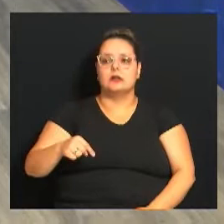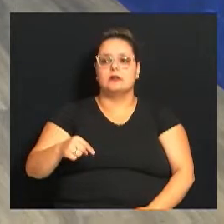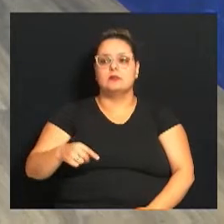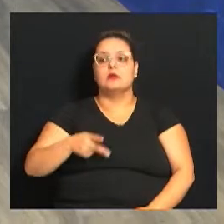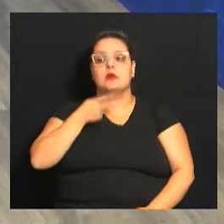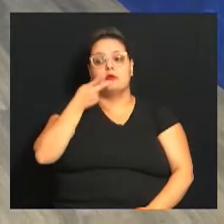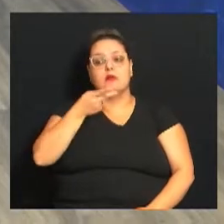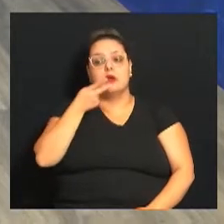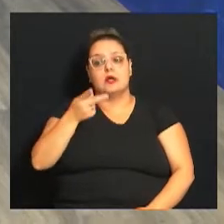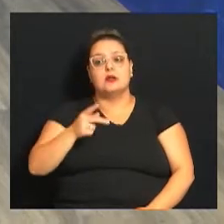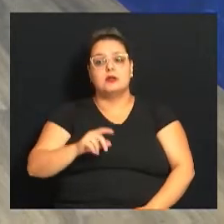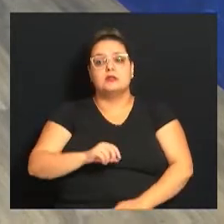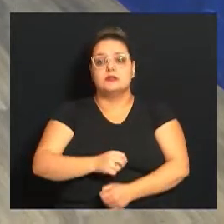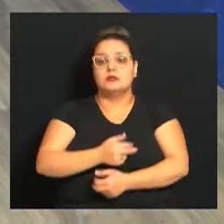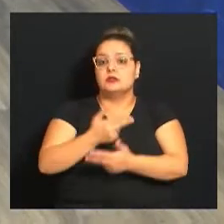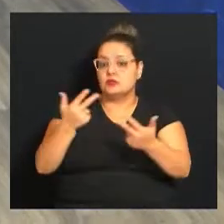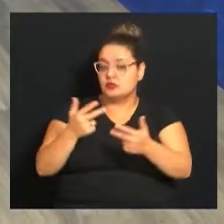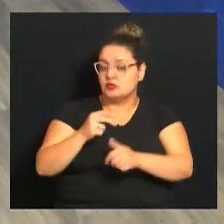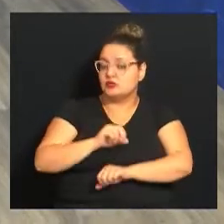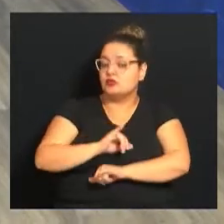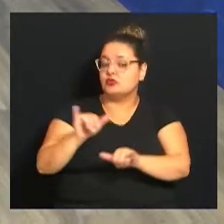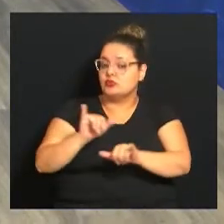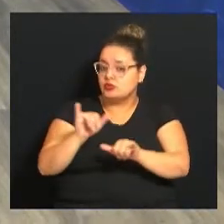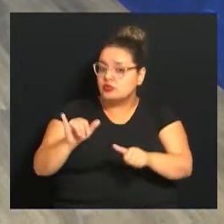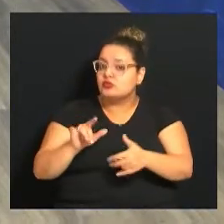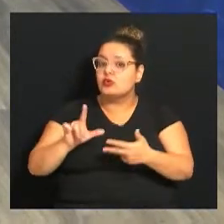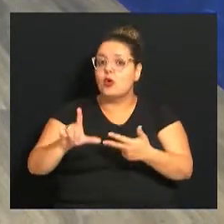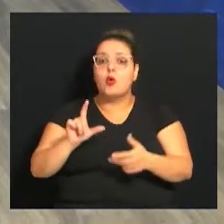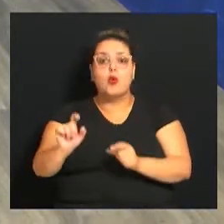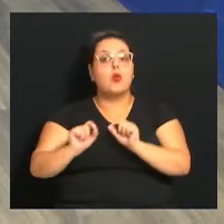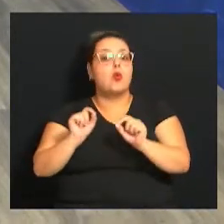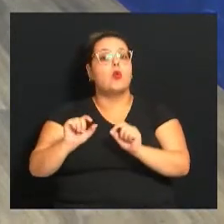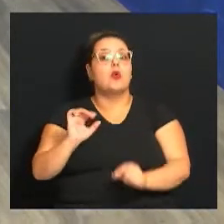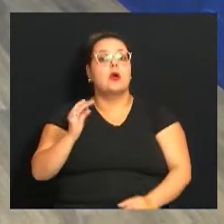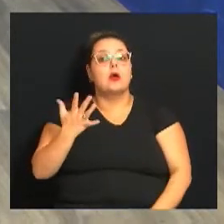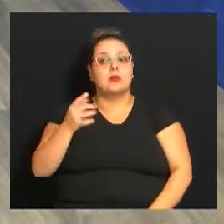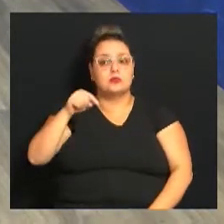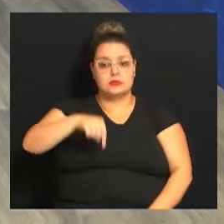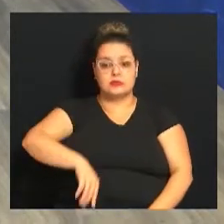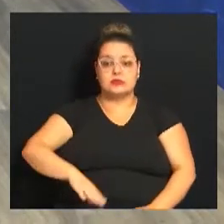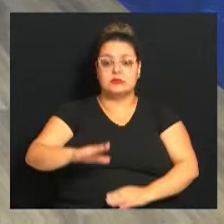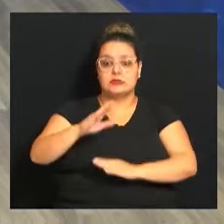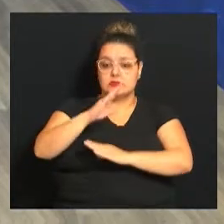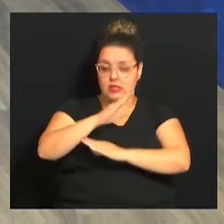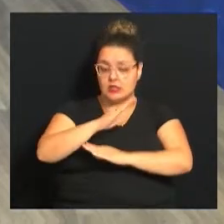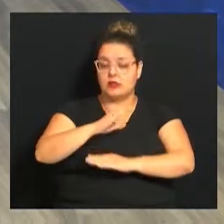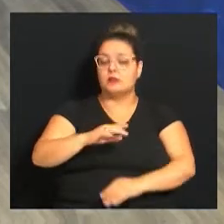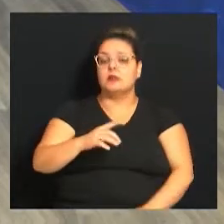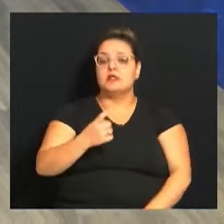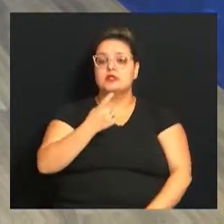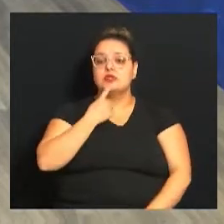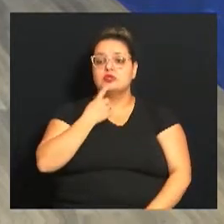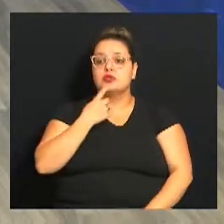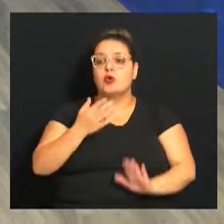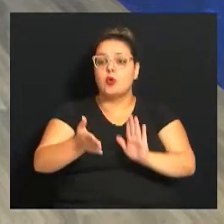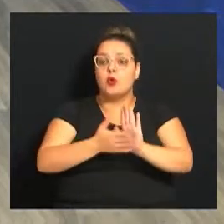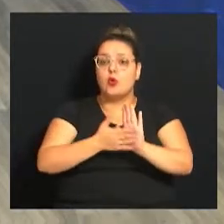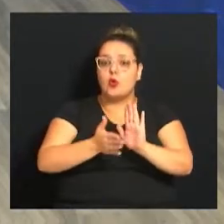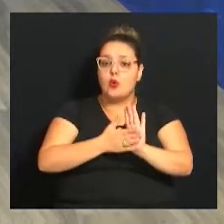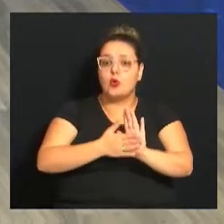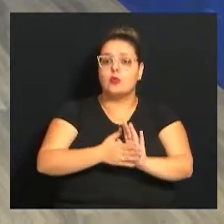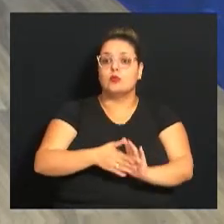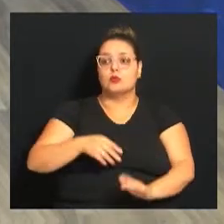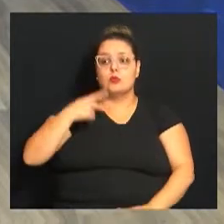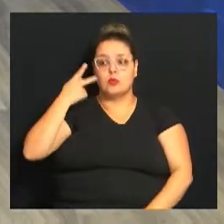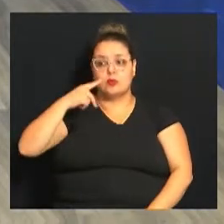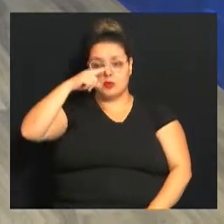das notícias do Legislativo, do que acontece aqui na Câmara de Campinas, e a gente começa com uma proposta do vereador Otto Alejandro.